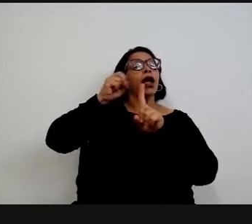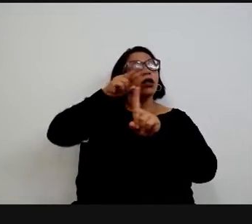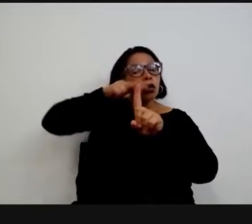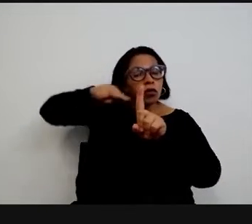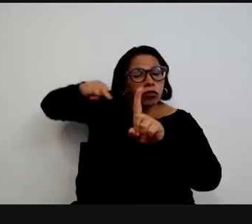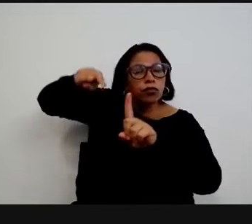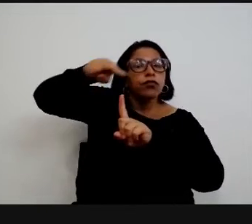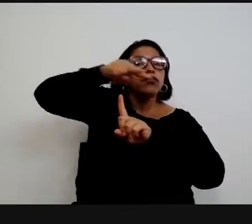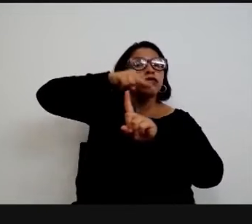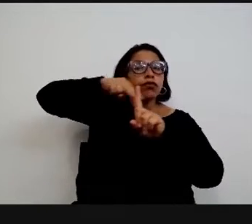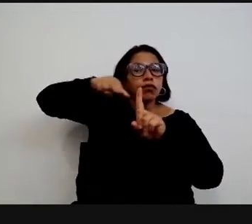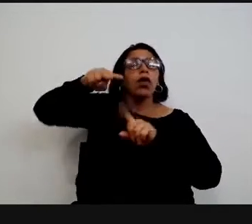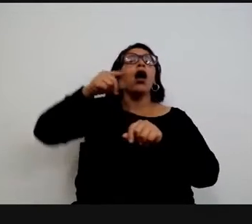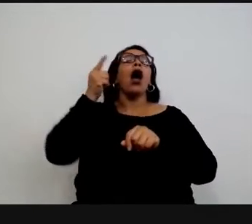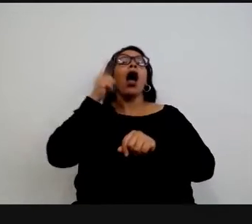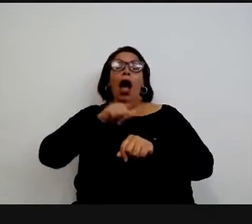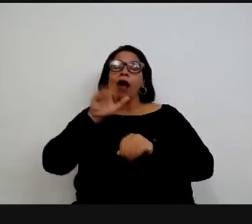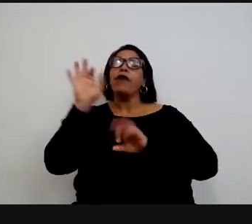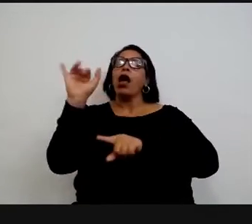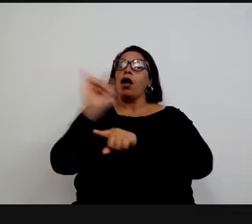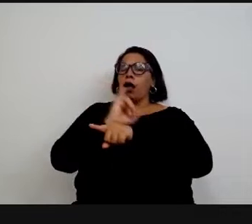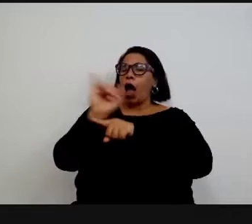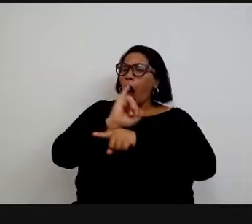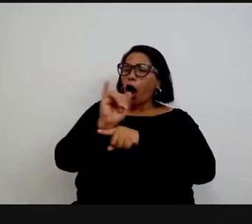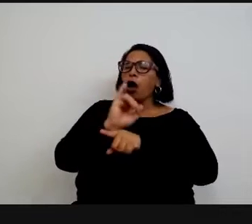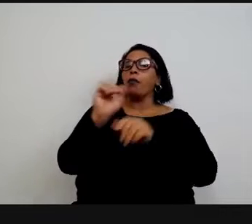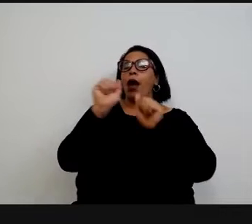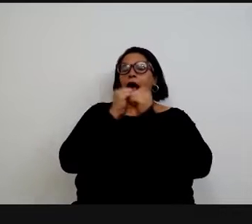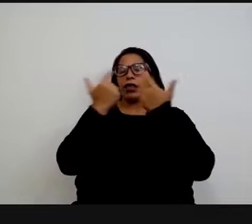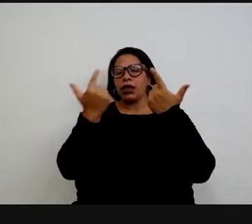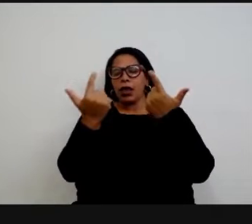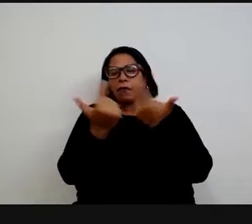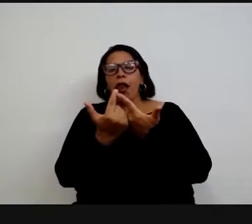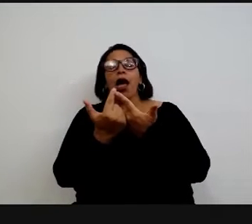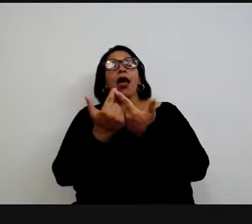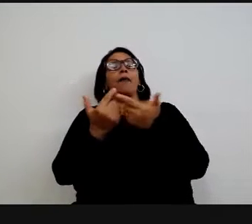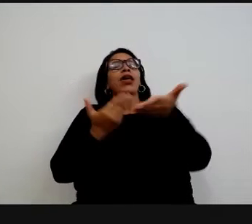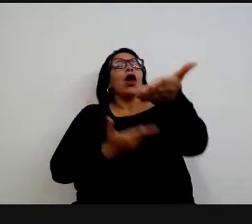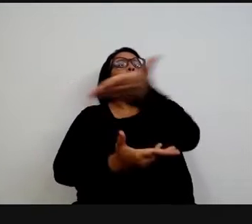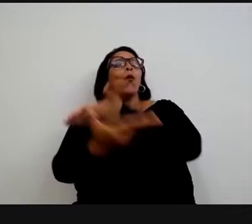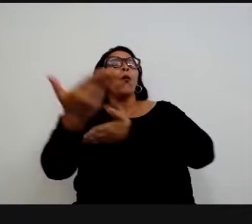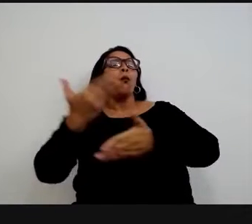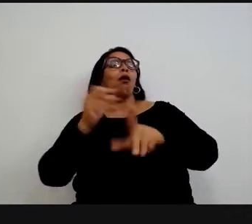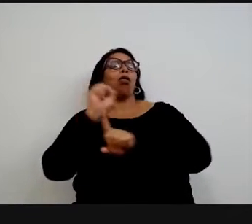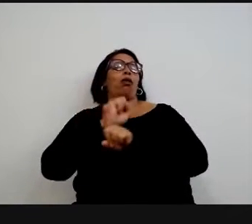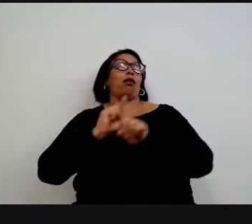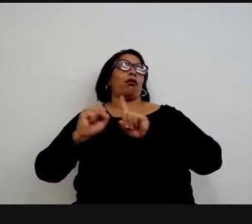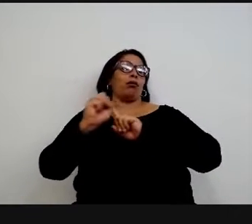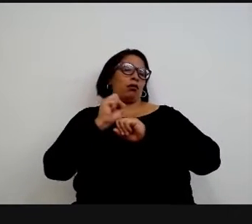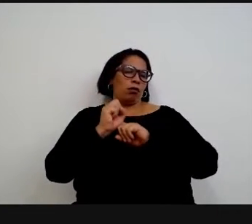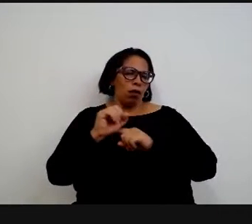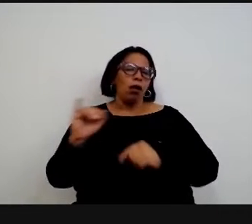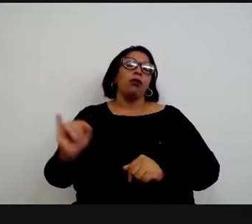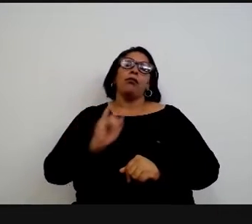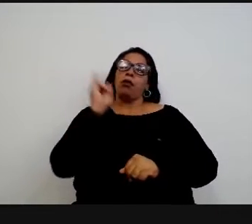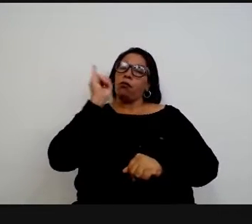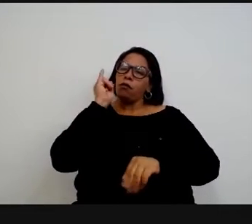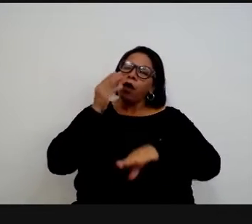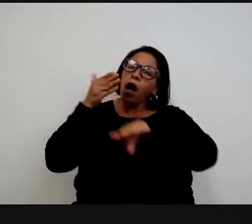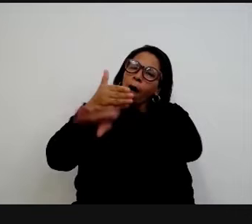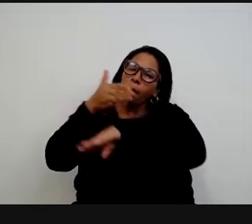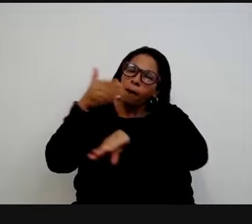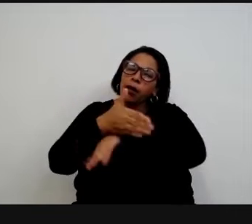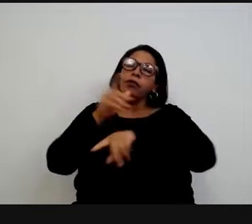fundamental. Não é à toa que o nosso planejamento estratégico lá tem uma dimensão que é a interação com a sociedade e que prevê a participação e que